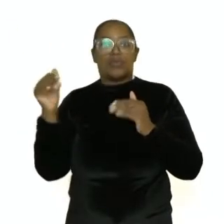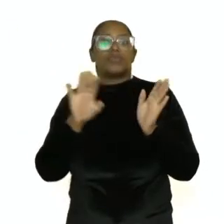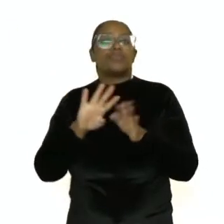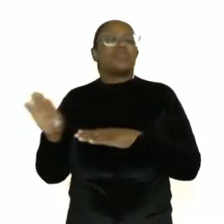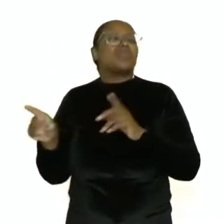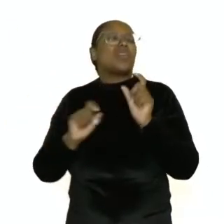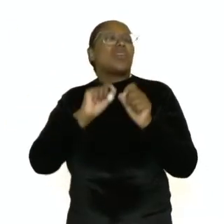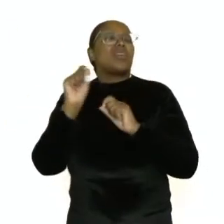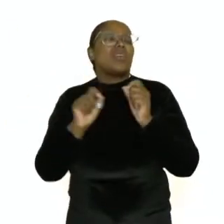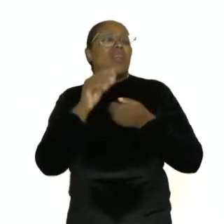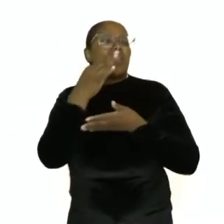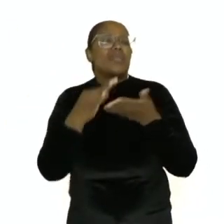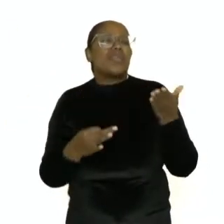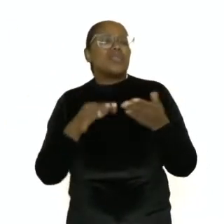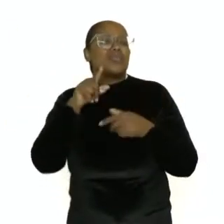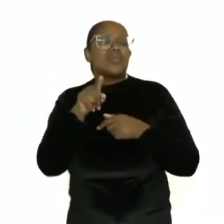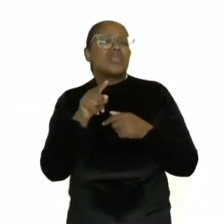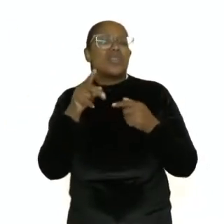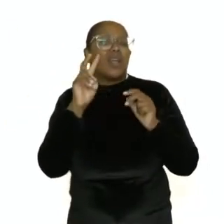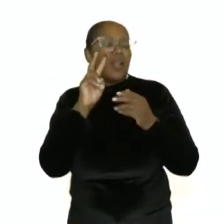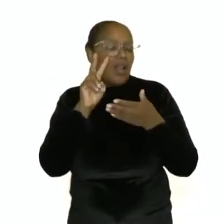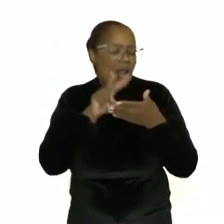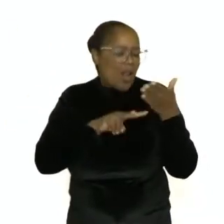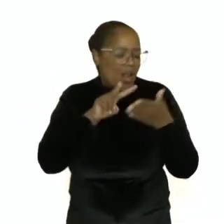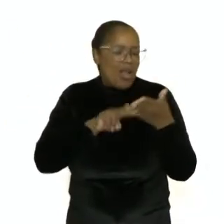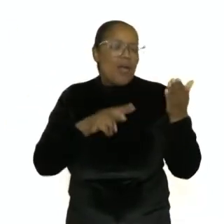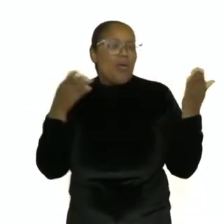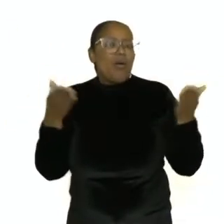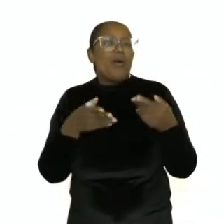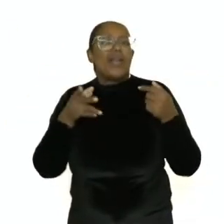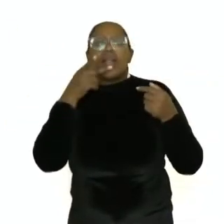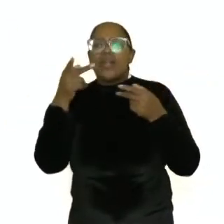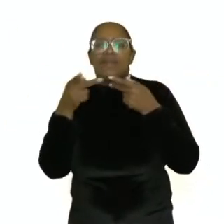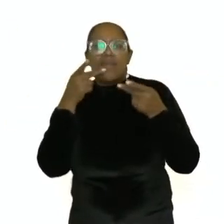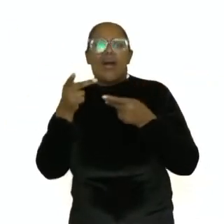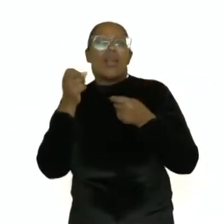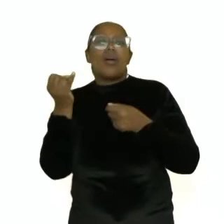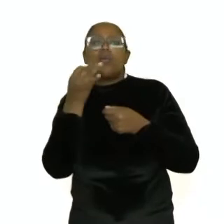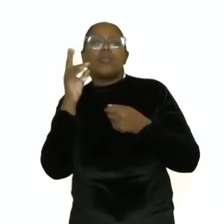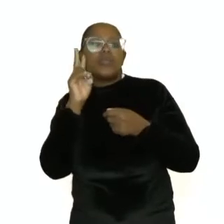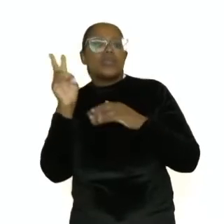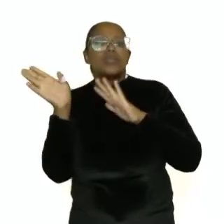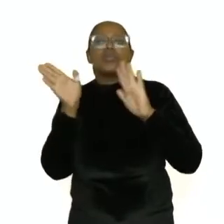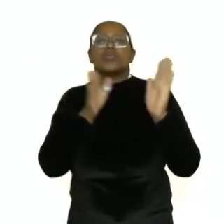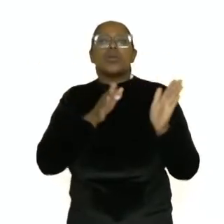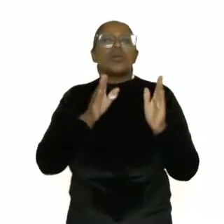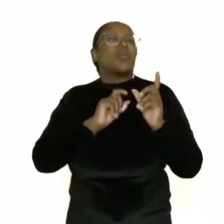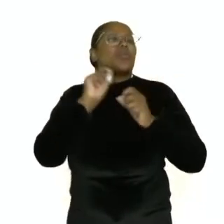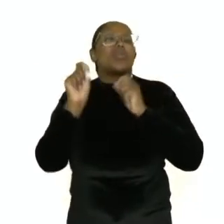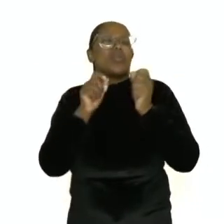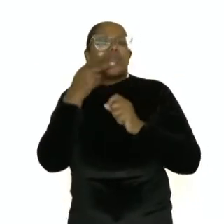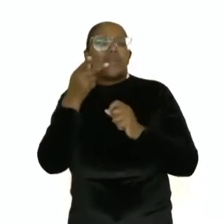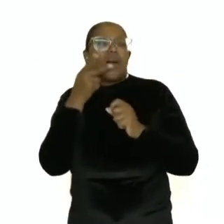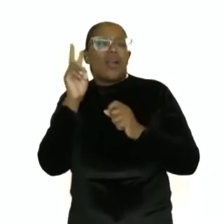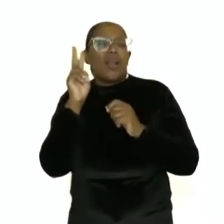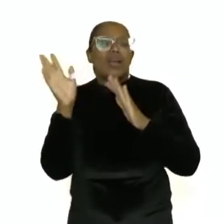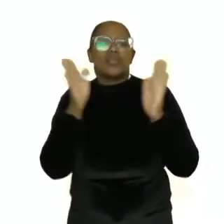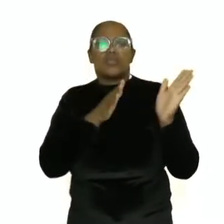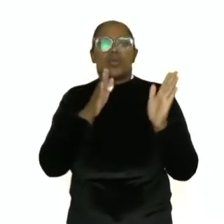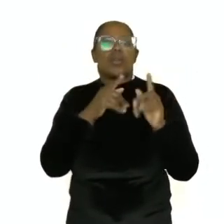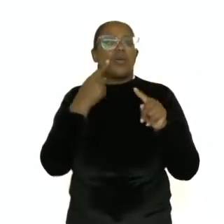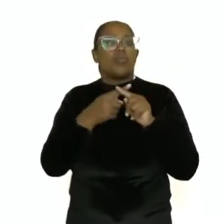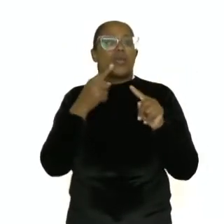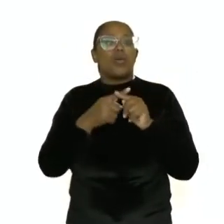Que tipo de texto você acabou de ler? Ele narra alguma história? De que trata essa história? Então, o conto que